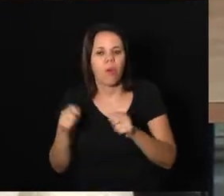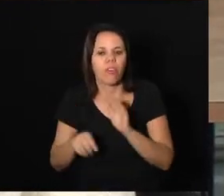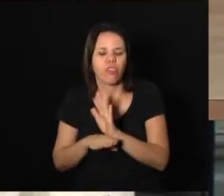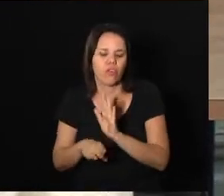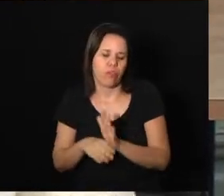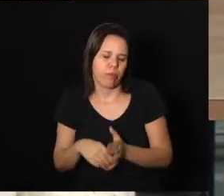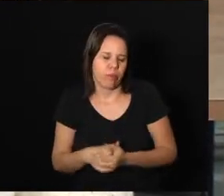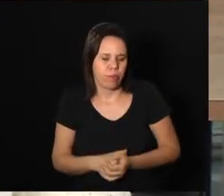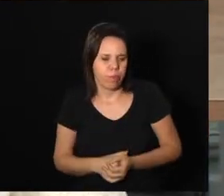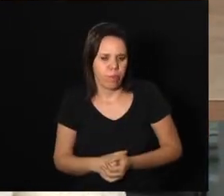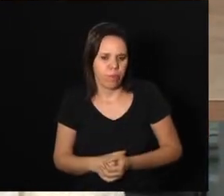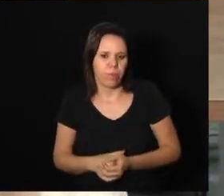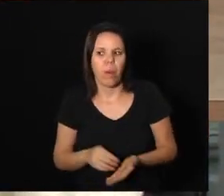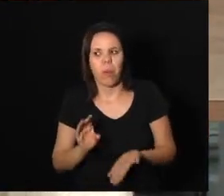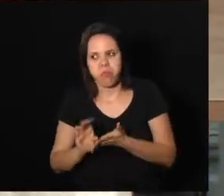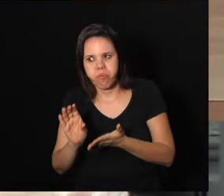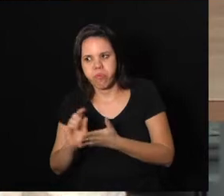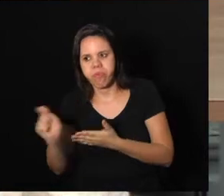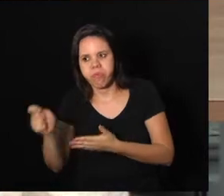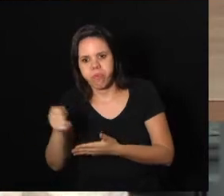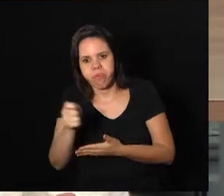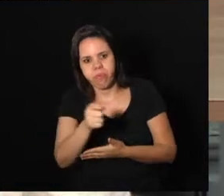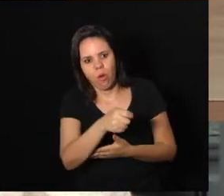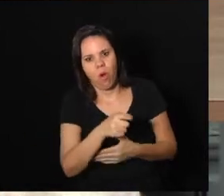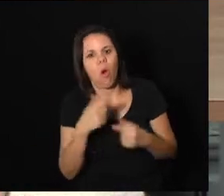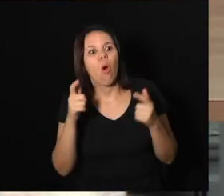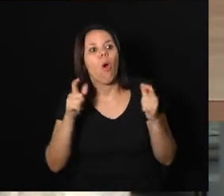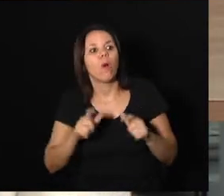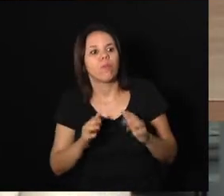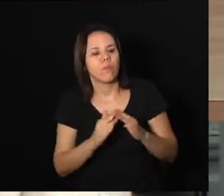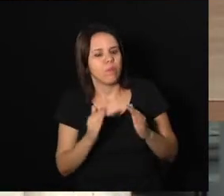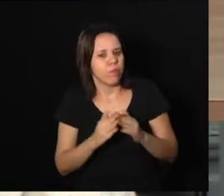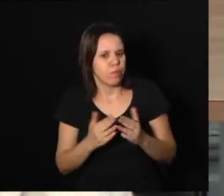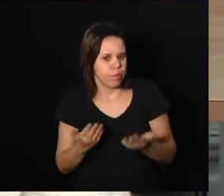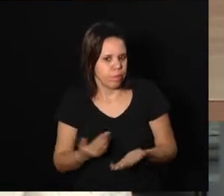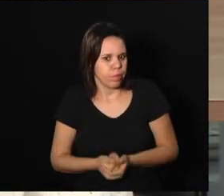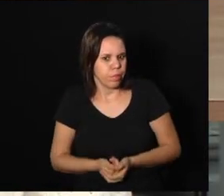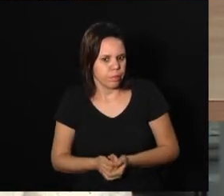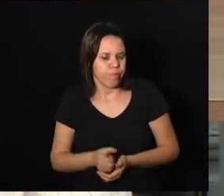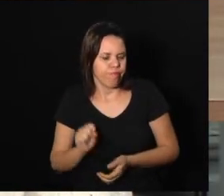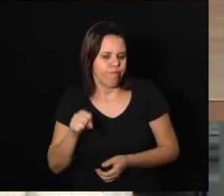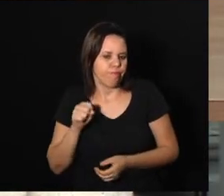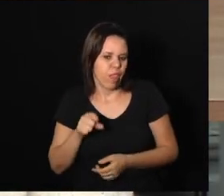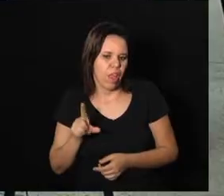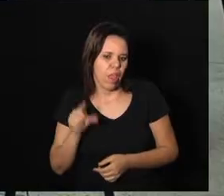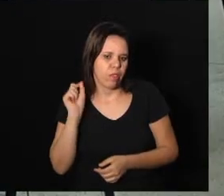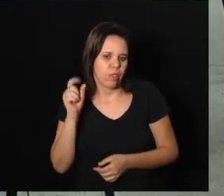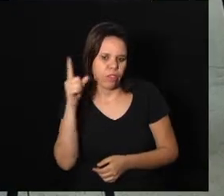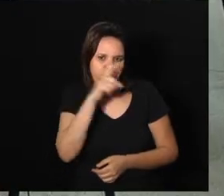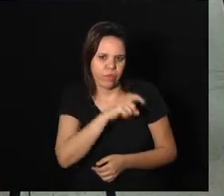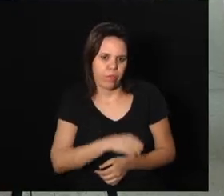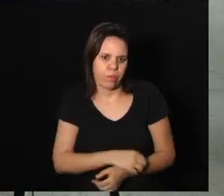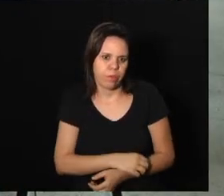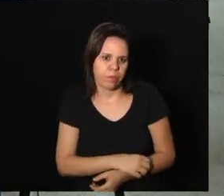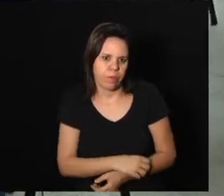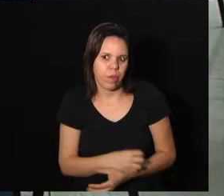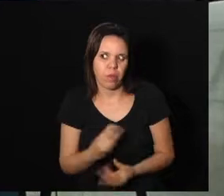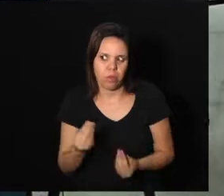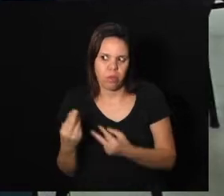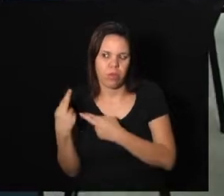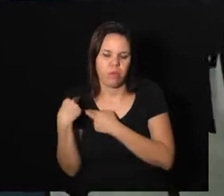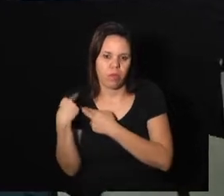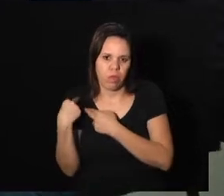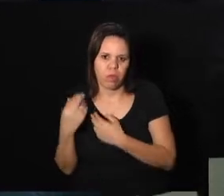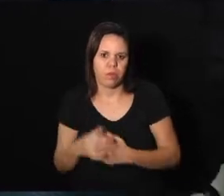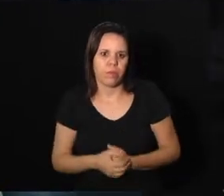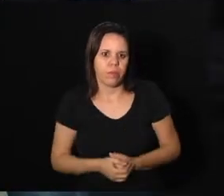ajudar financeiramente, onde que eles vão morar. E por aí vai. Então, realmente é uma escolha difícil. Já é uma baita